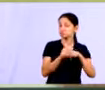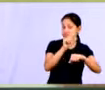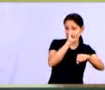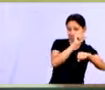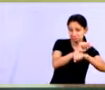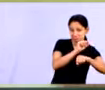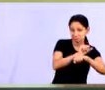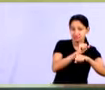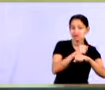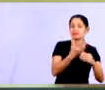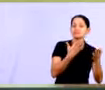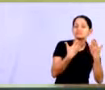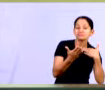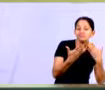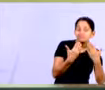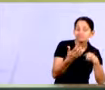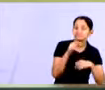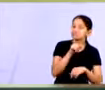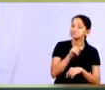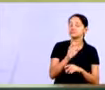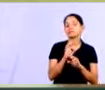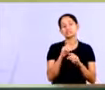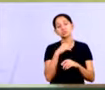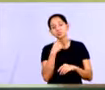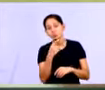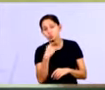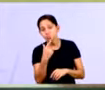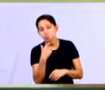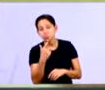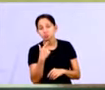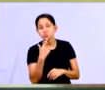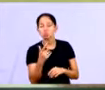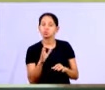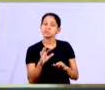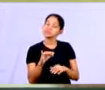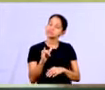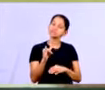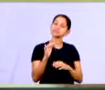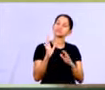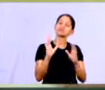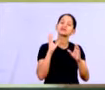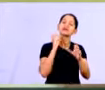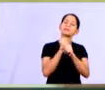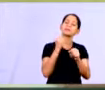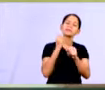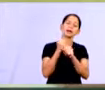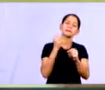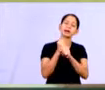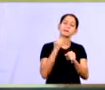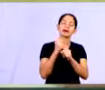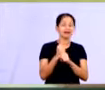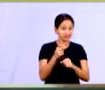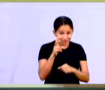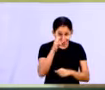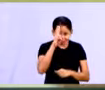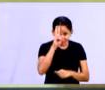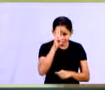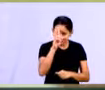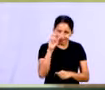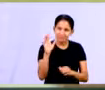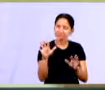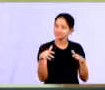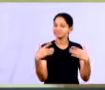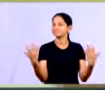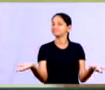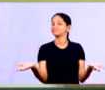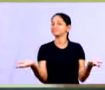comentário, gente. Comentem se vocês já entenderam, se ainda há alguma dúvida. Sei que essa questão é um pouco mais matemática, a gente ainda não tinha feito uma abordagem tão profunda